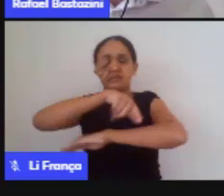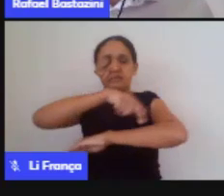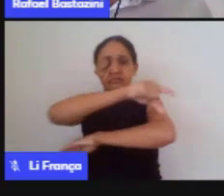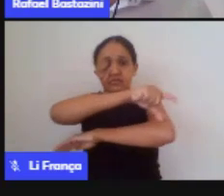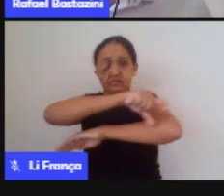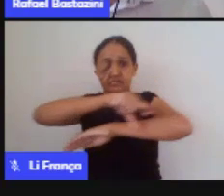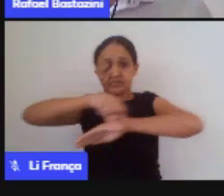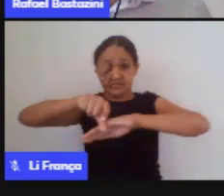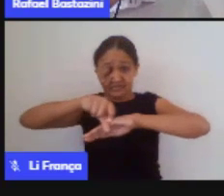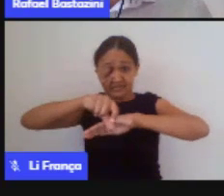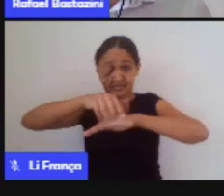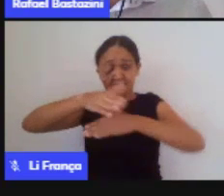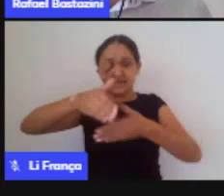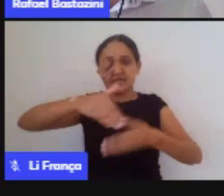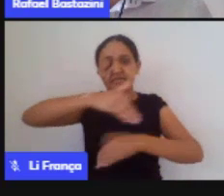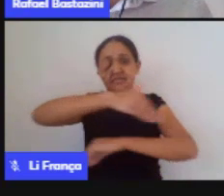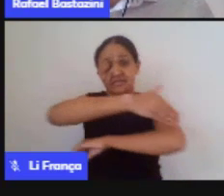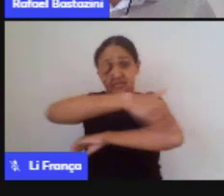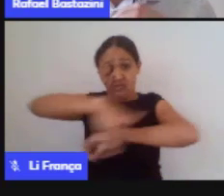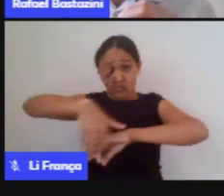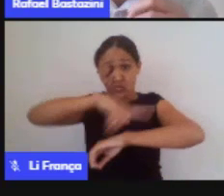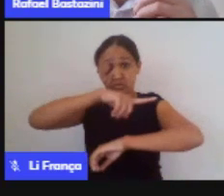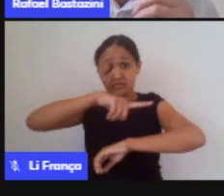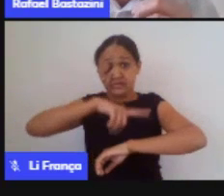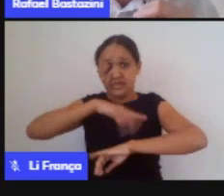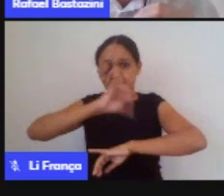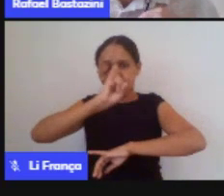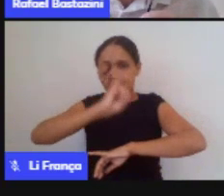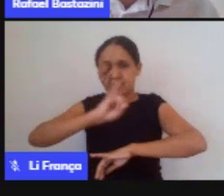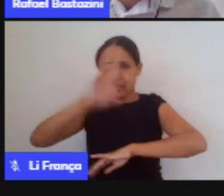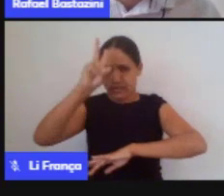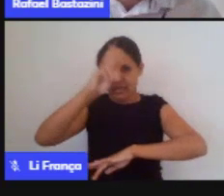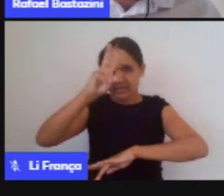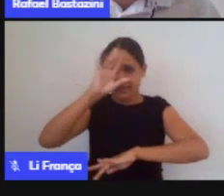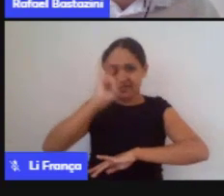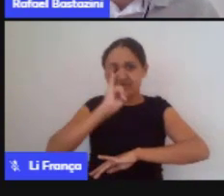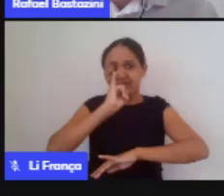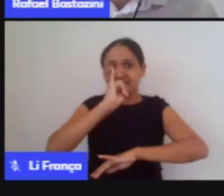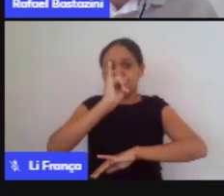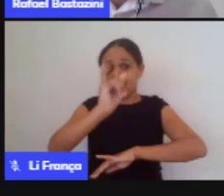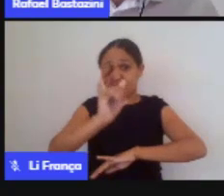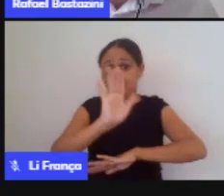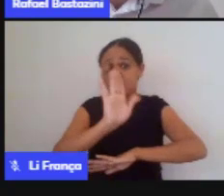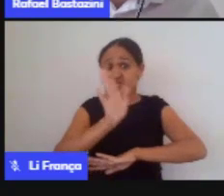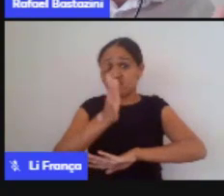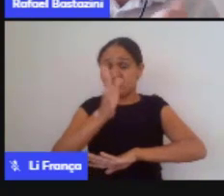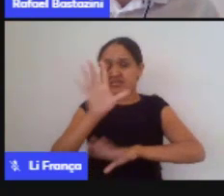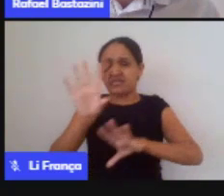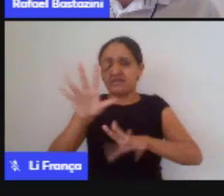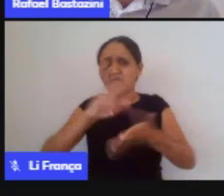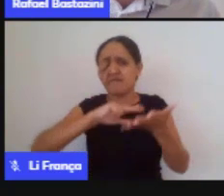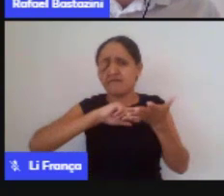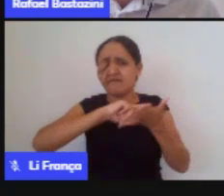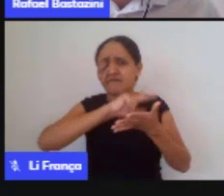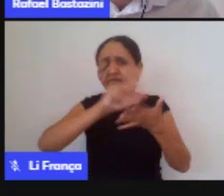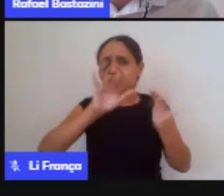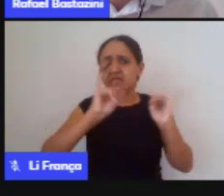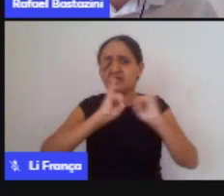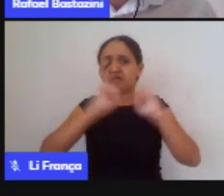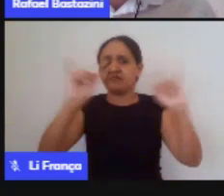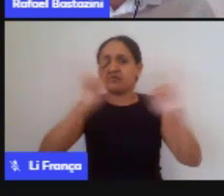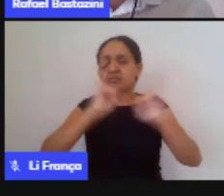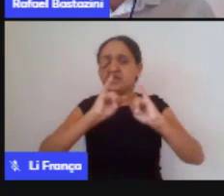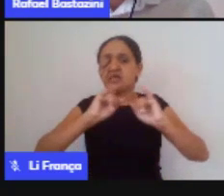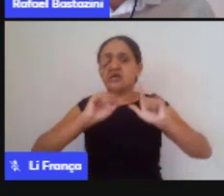vocês que a gente teria, então, informações vindas de jornais, de manchetes, mas também a gente